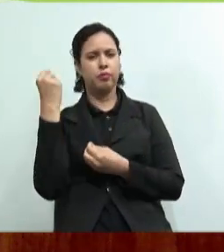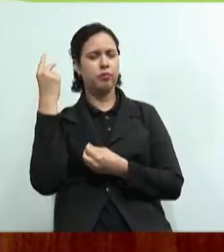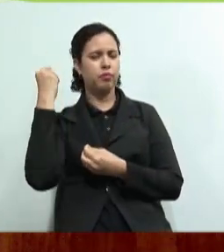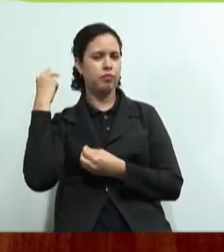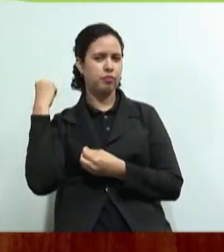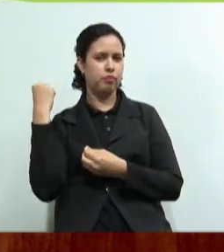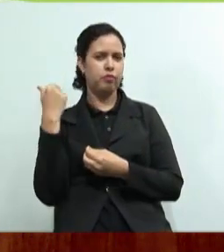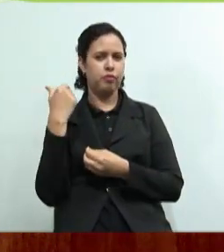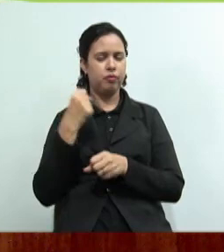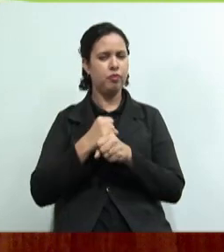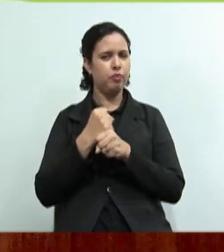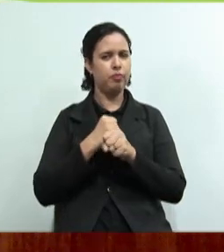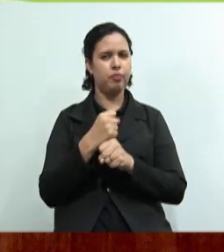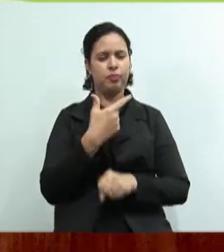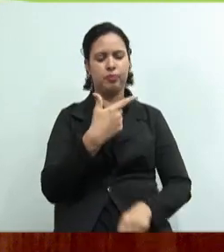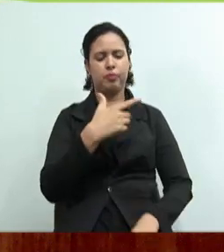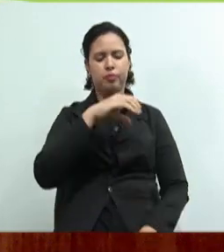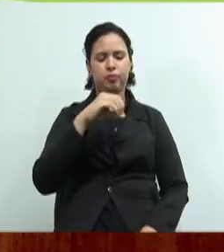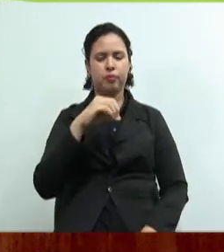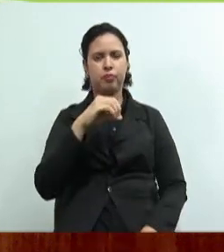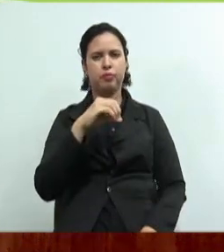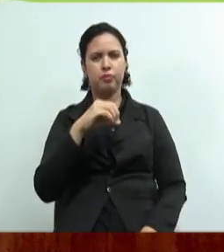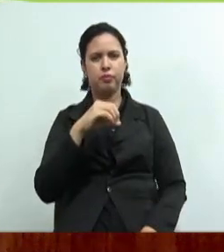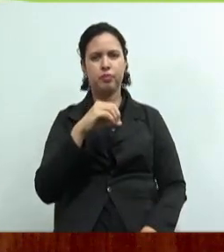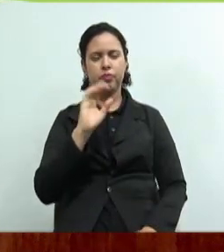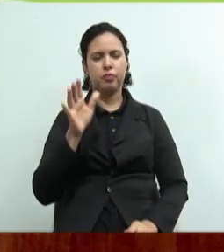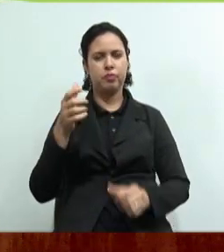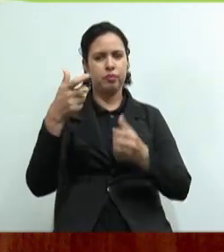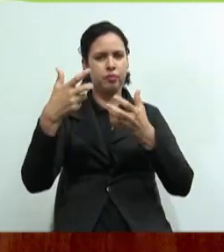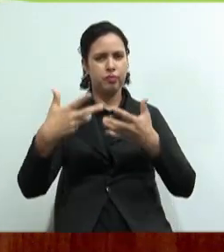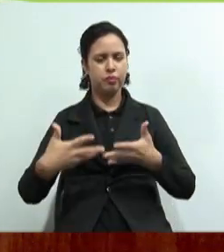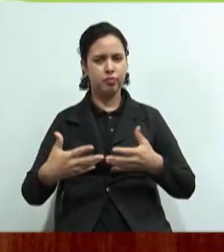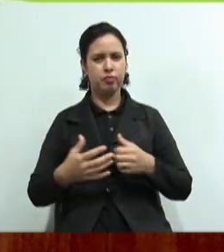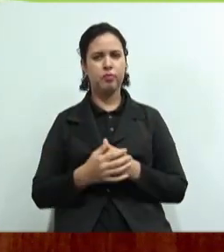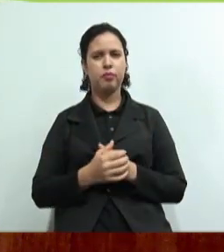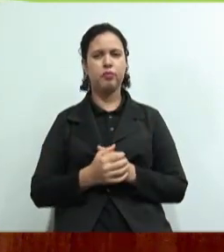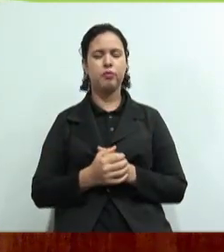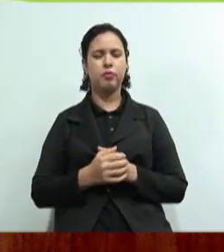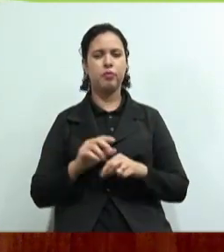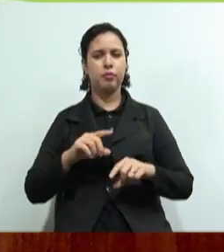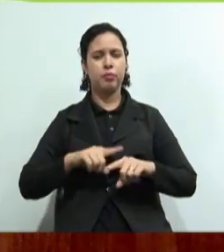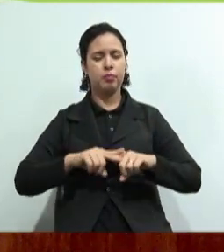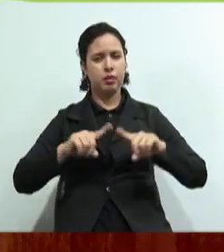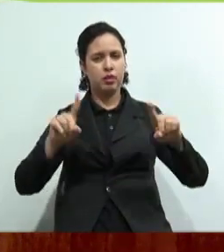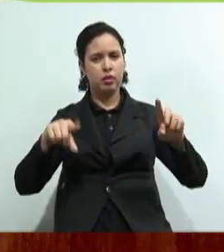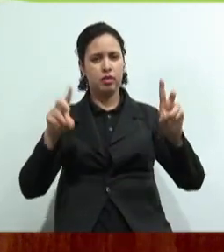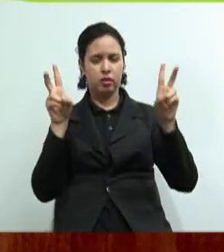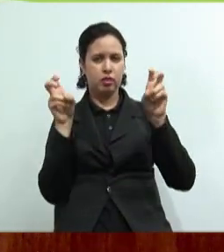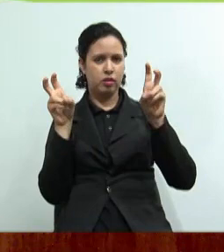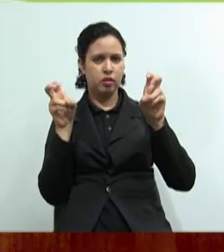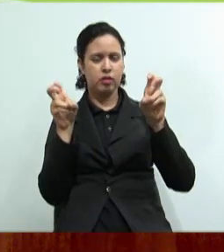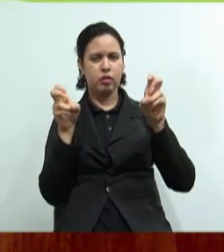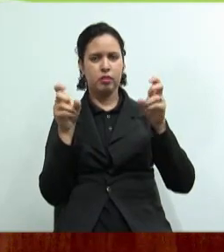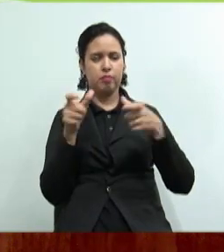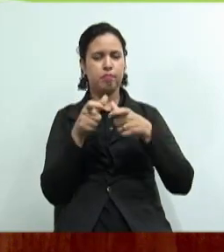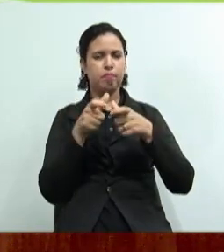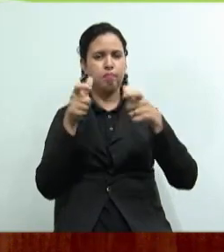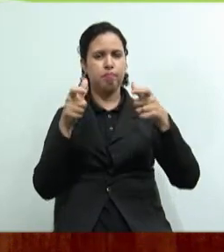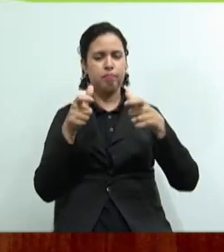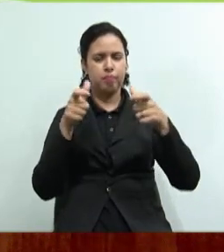mais de 20 anos que já se fala nisso. Porém, são assuntos que vêm se popularizando, vêm ganhando mais